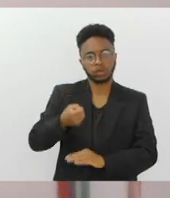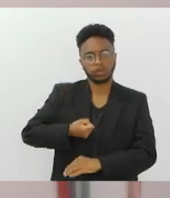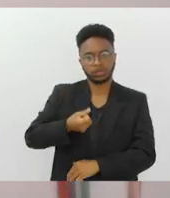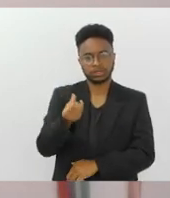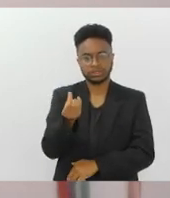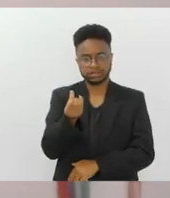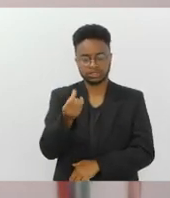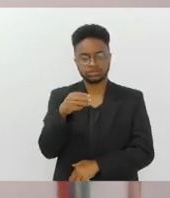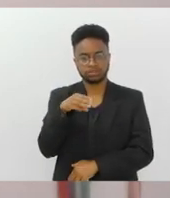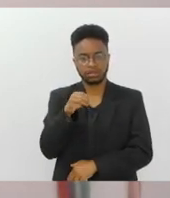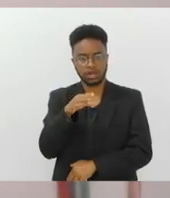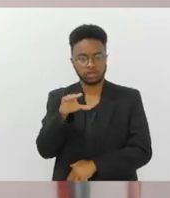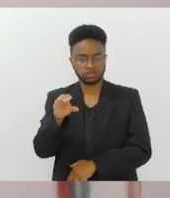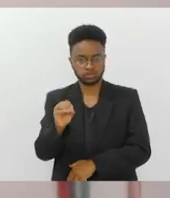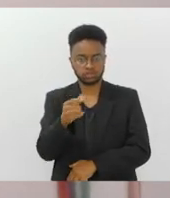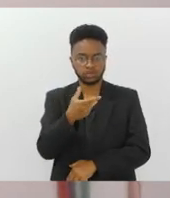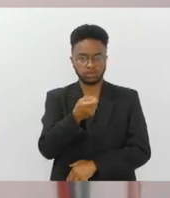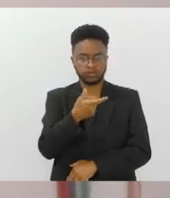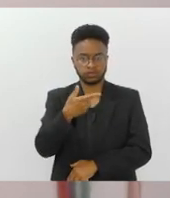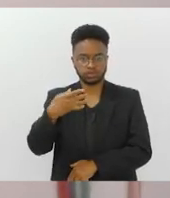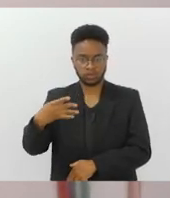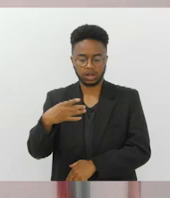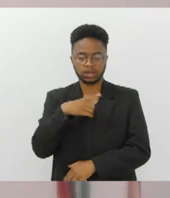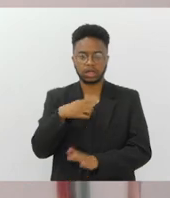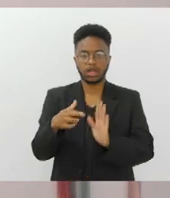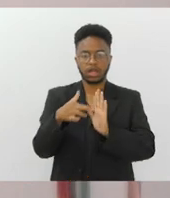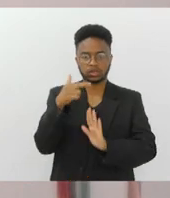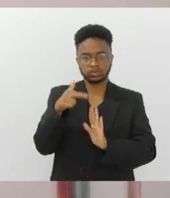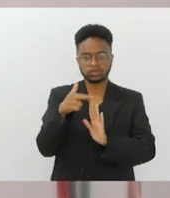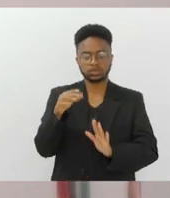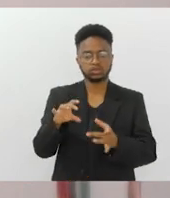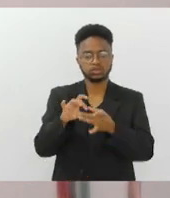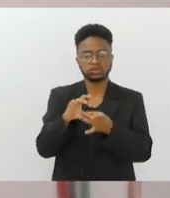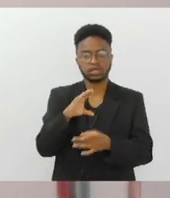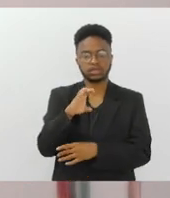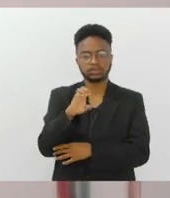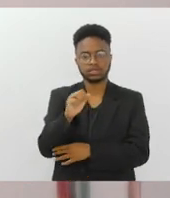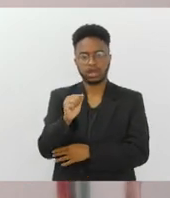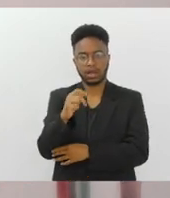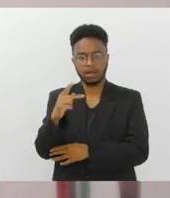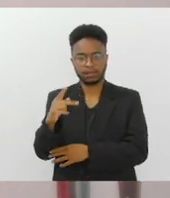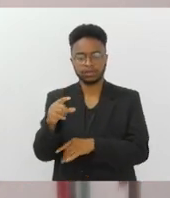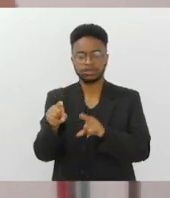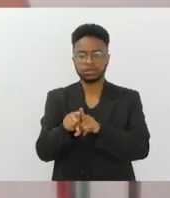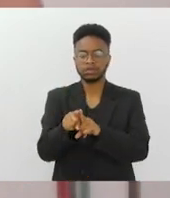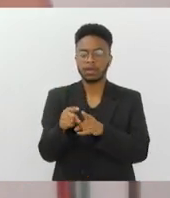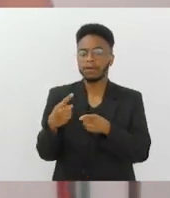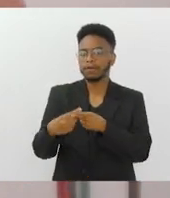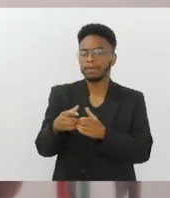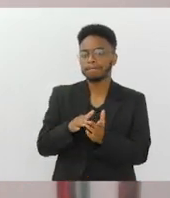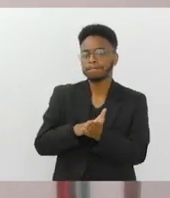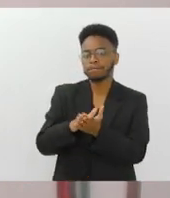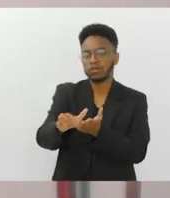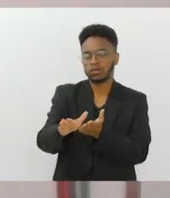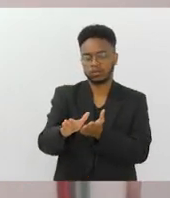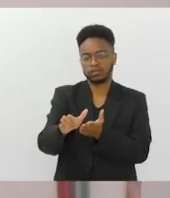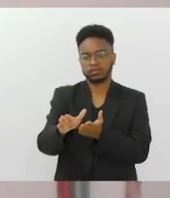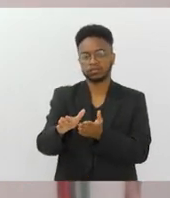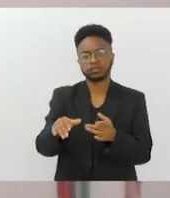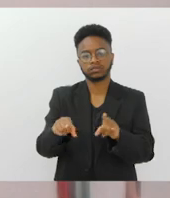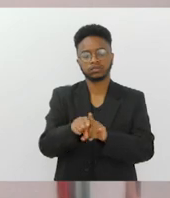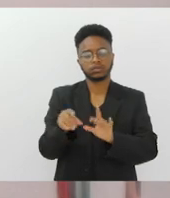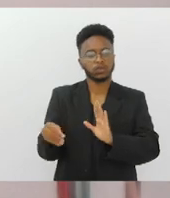março de 2024, uma resolução da CEAP que publica, né, que vai estar